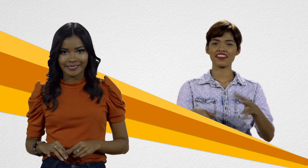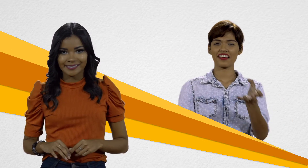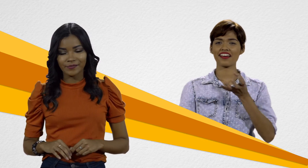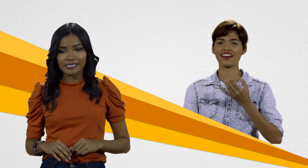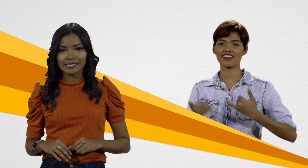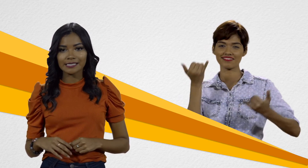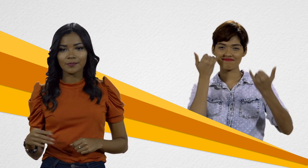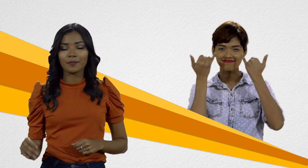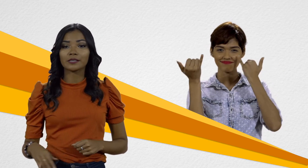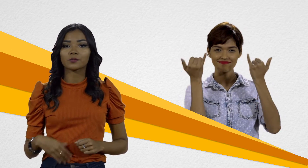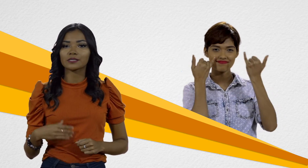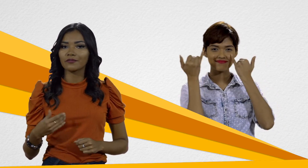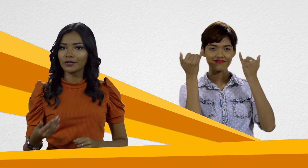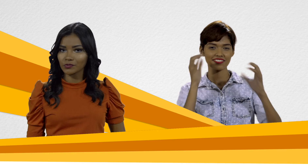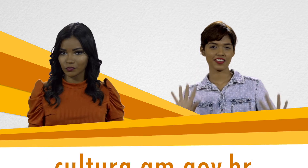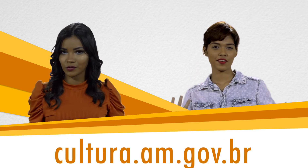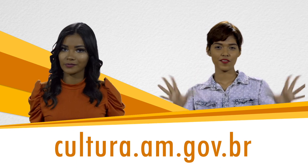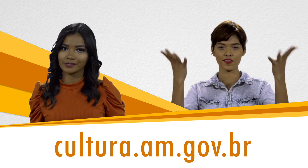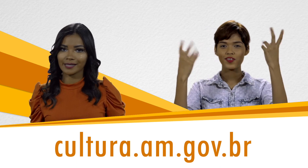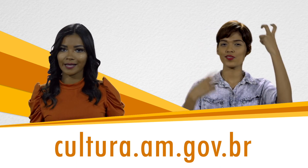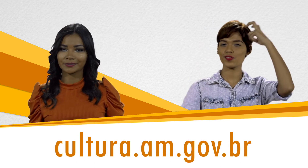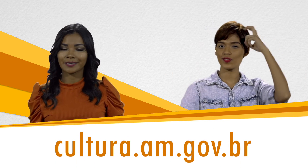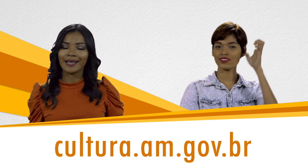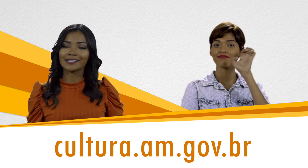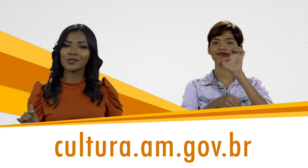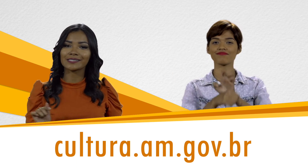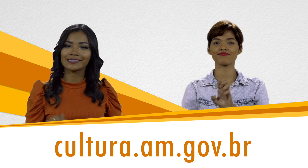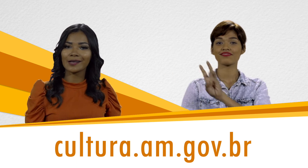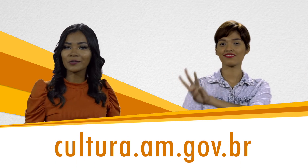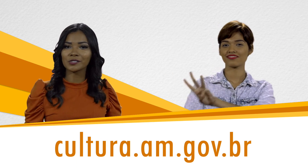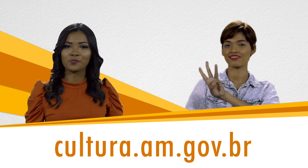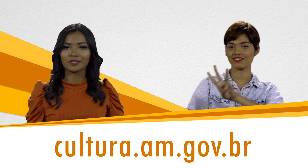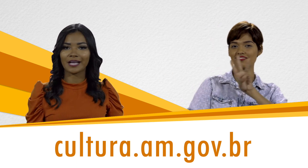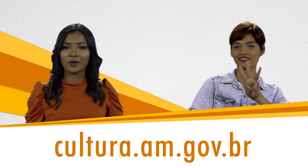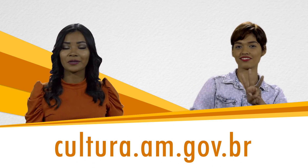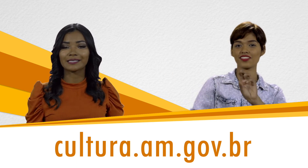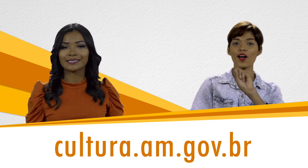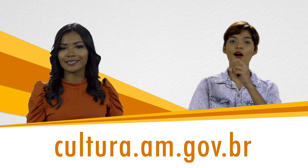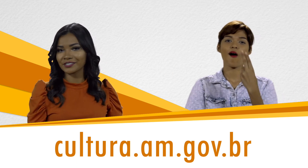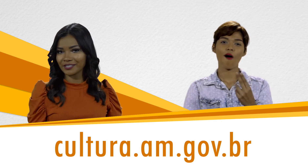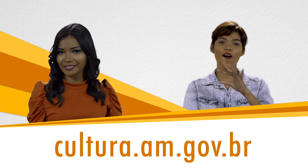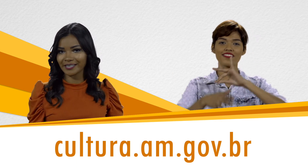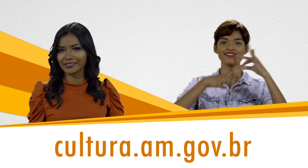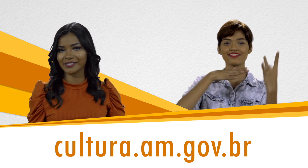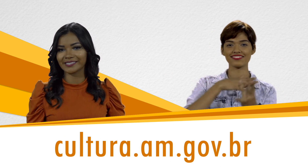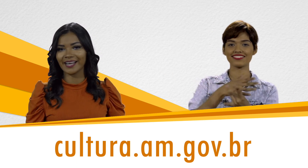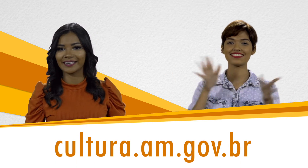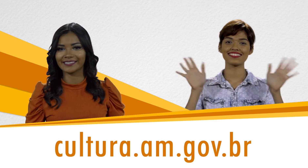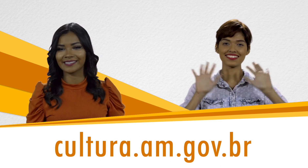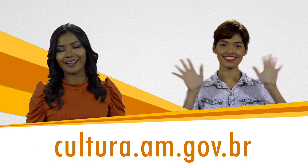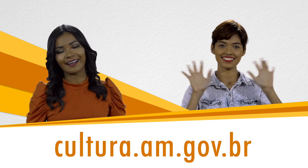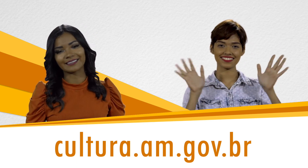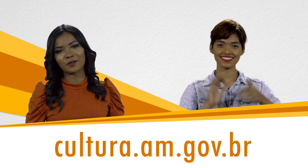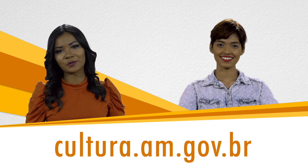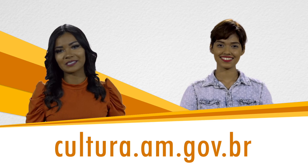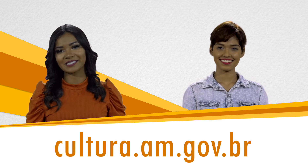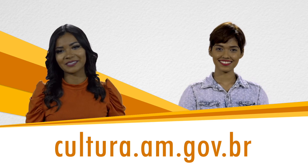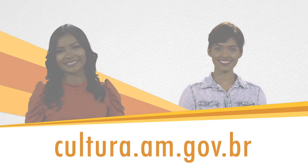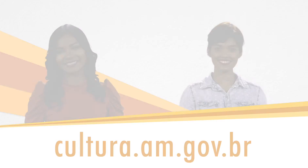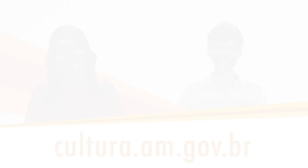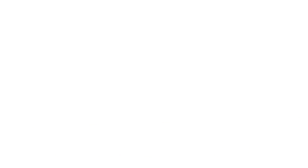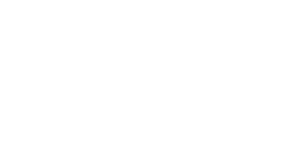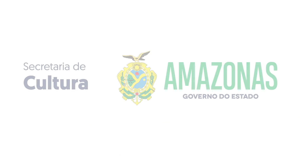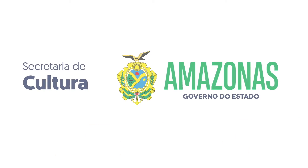aqui se você quiser saber mais sobre os eventos culturais no estado é só acessar o nosso portal e sim a gente nas redes sociais até a